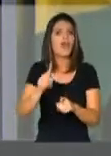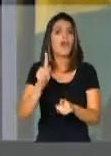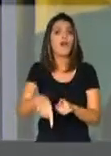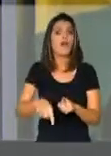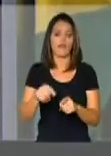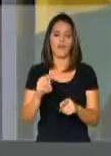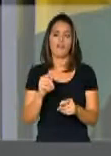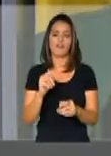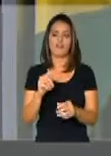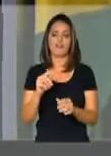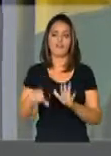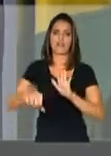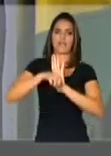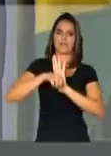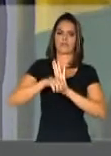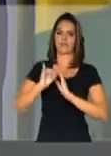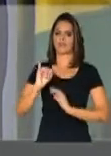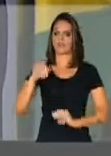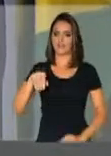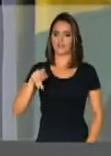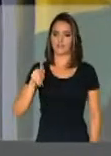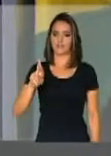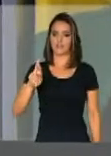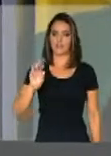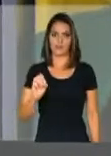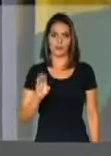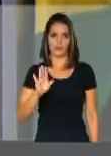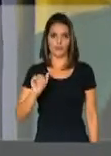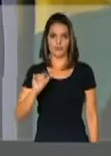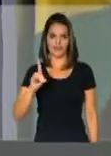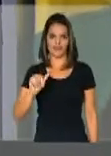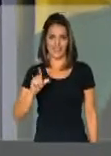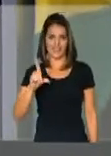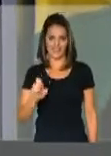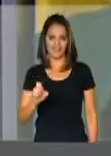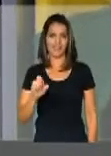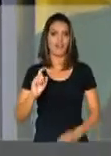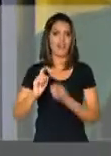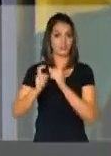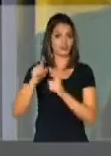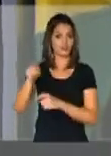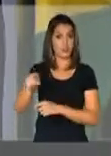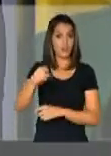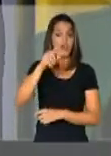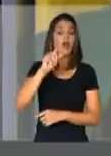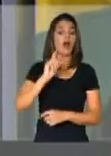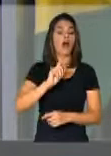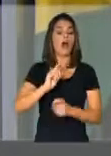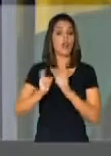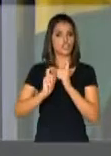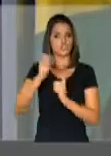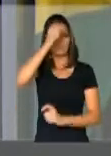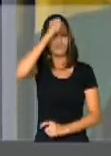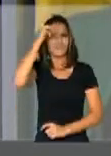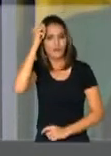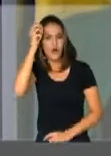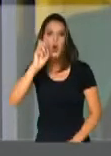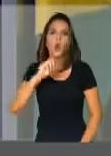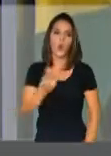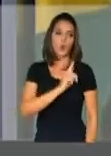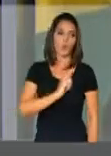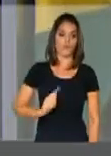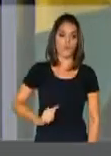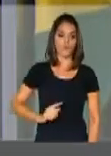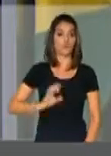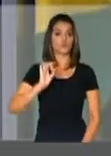improbidade administrativa shiva uma vez que o administrador público é permitido fazer apenas aquilo que determina a